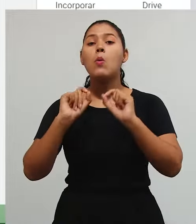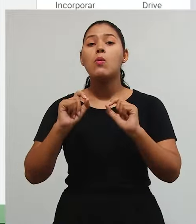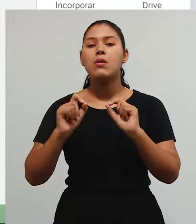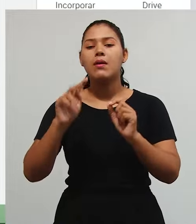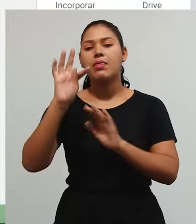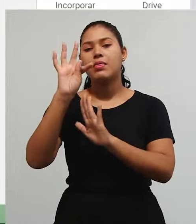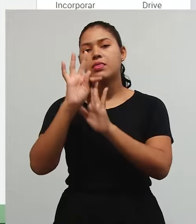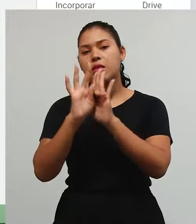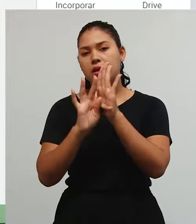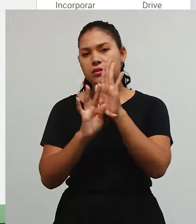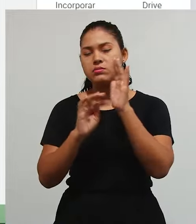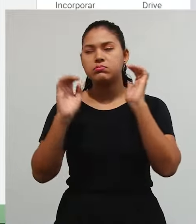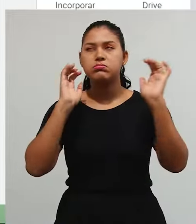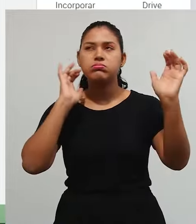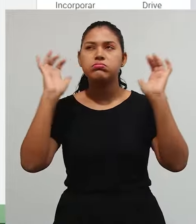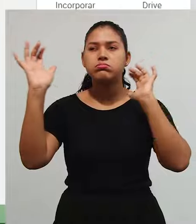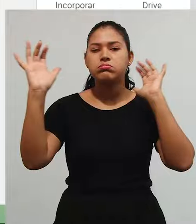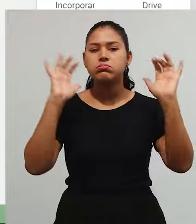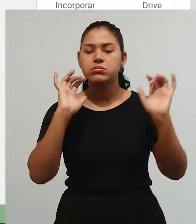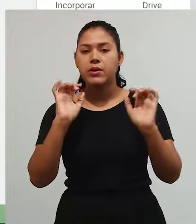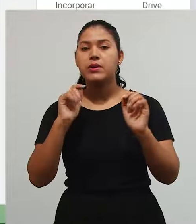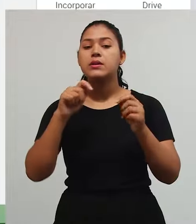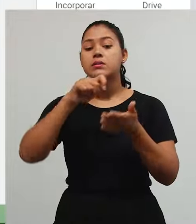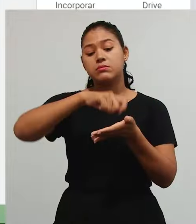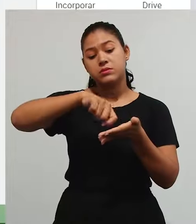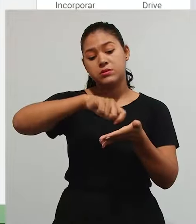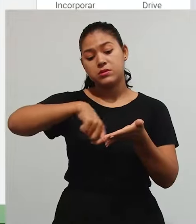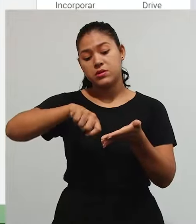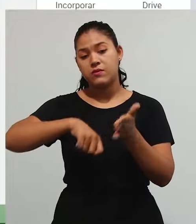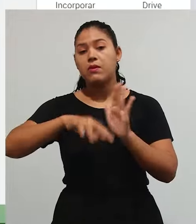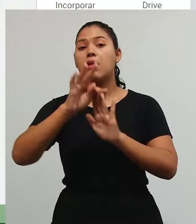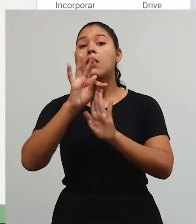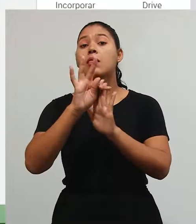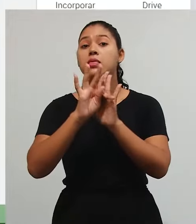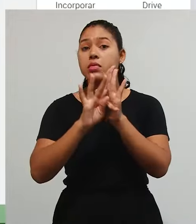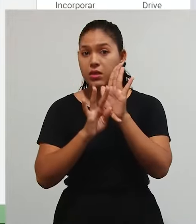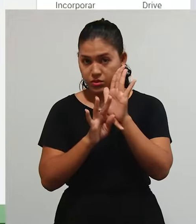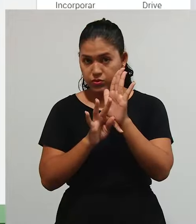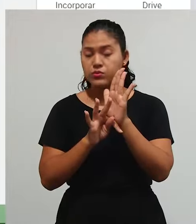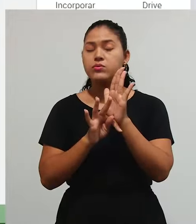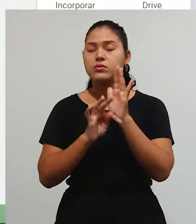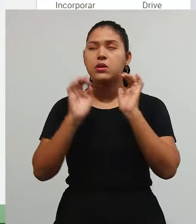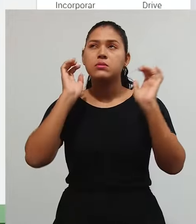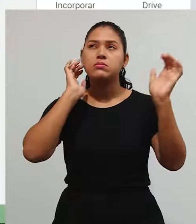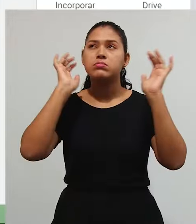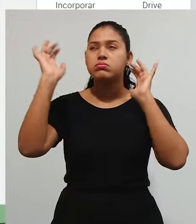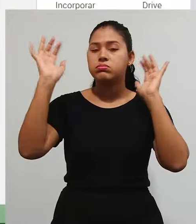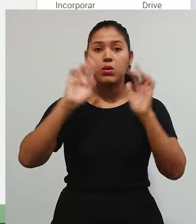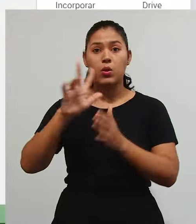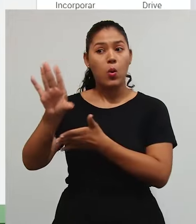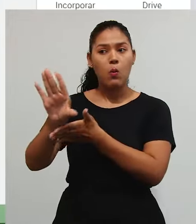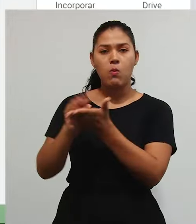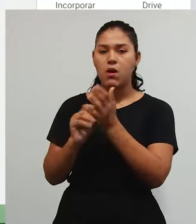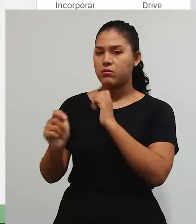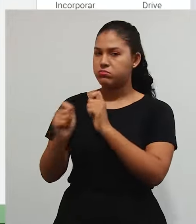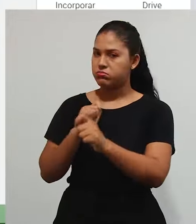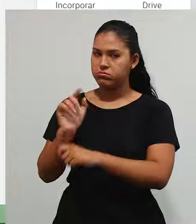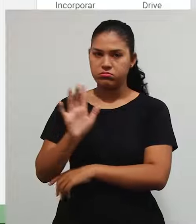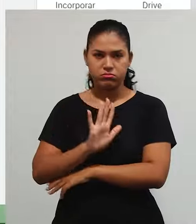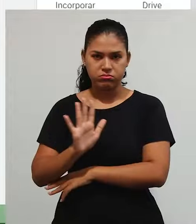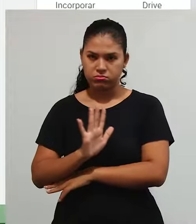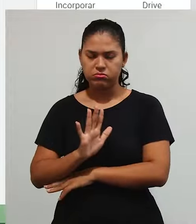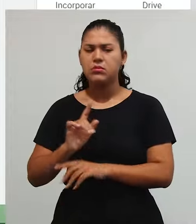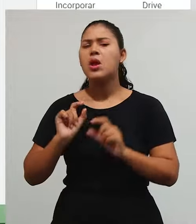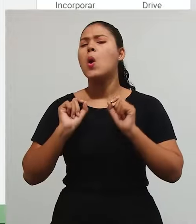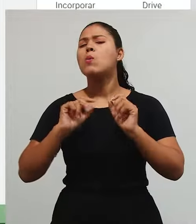Então, elaboração do texto reflexivo. O que é o texto reflexivo?